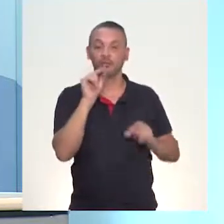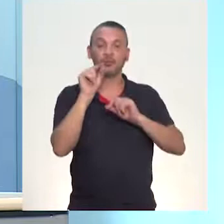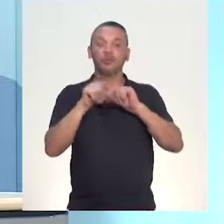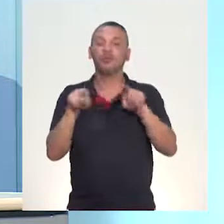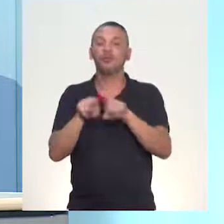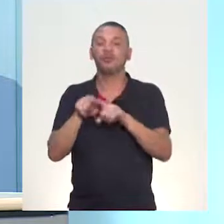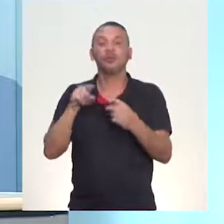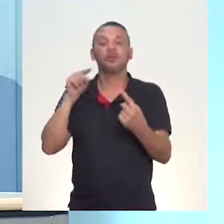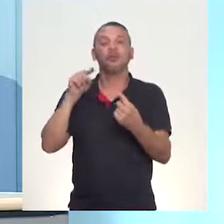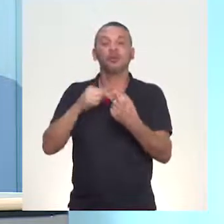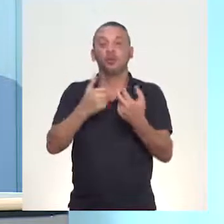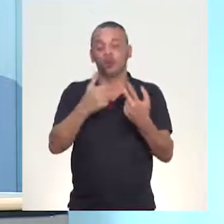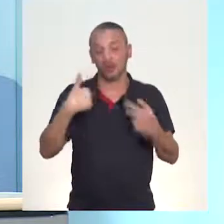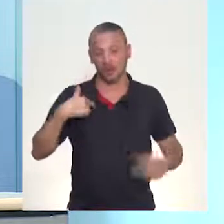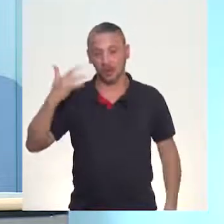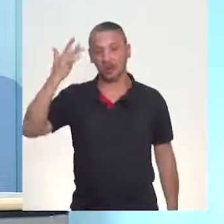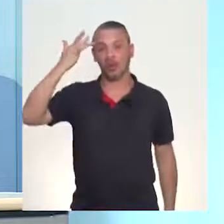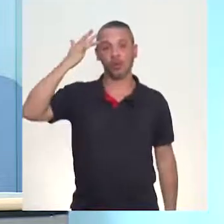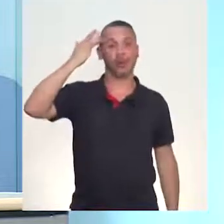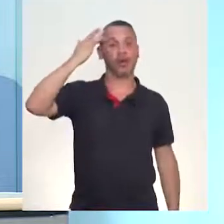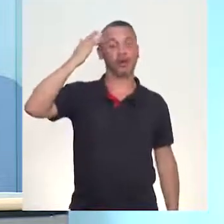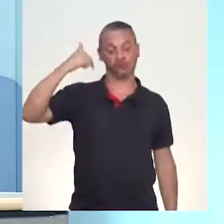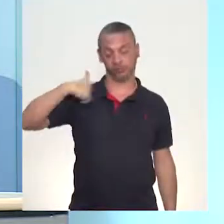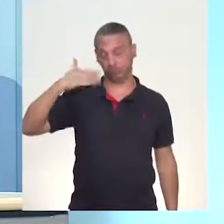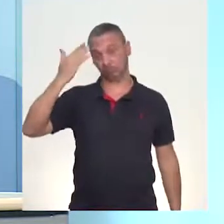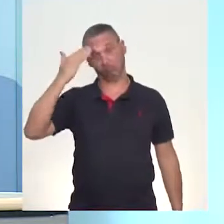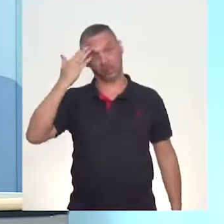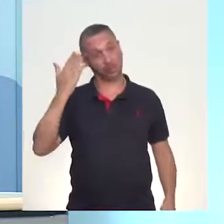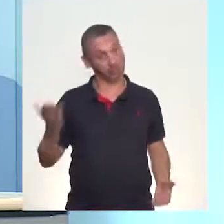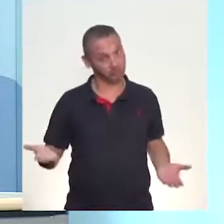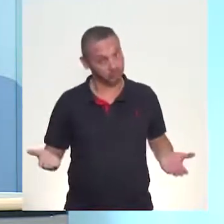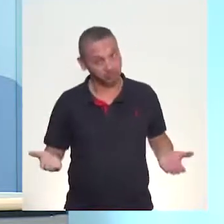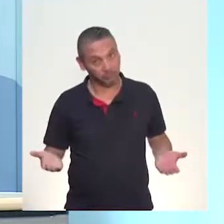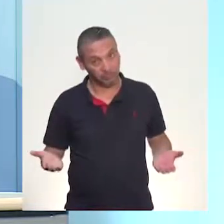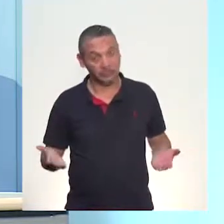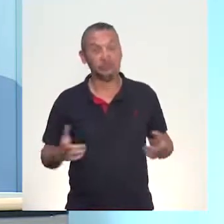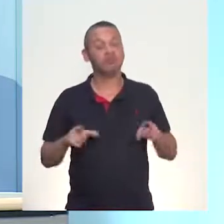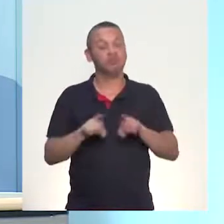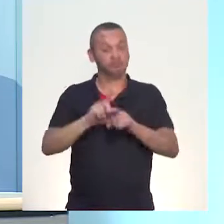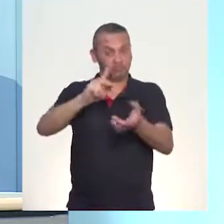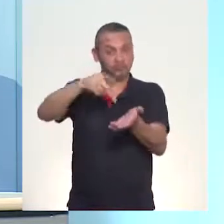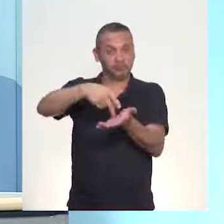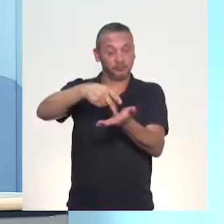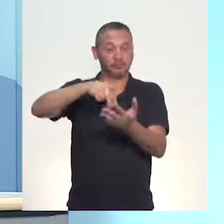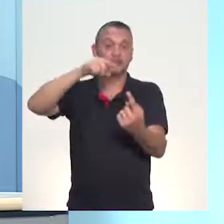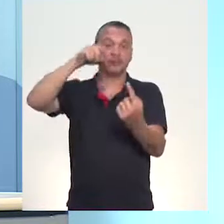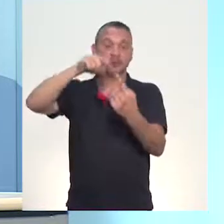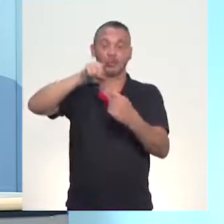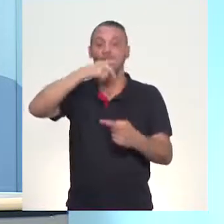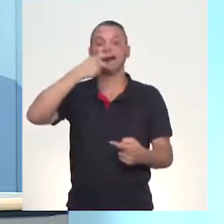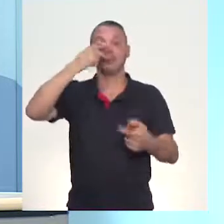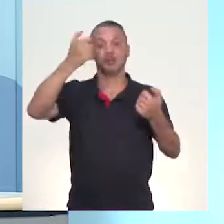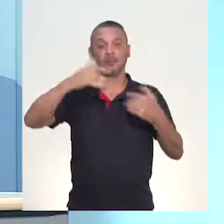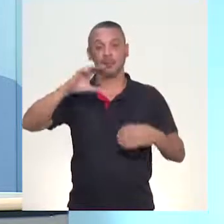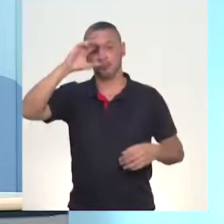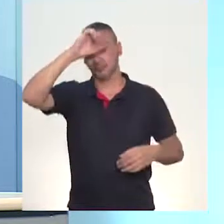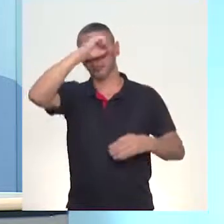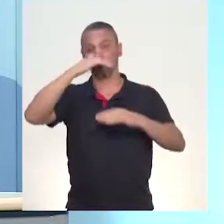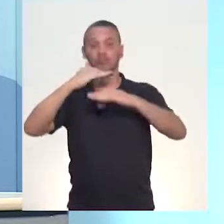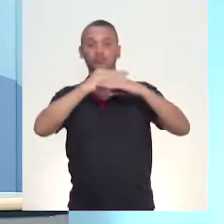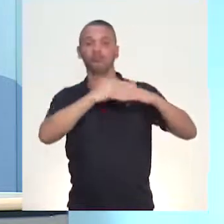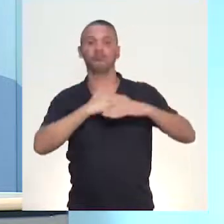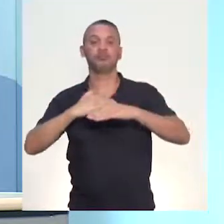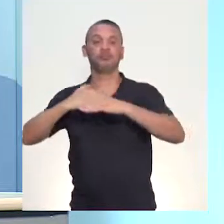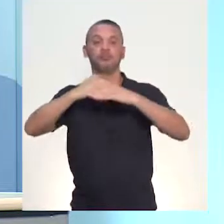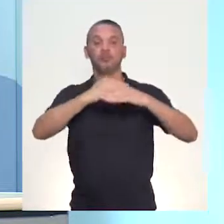que é aquilo que eu acho, é aquilo que eu sei, né? E, de fato, é mesmo. Quando nós falamos do senso comum, isso tem a